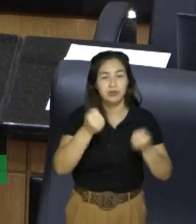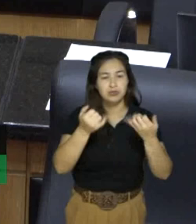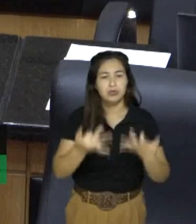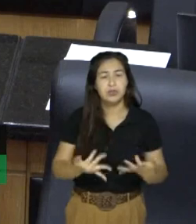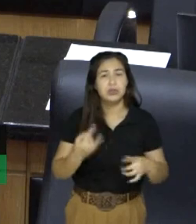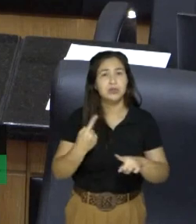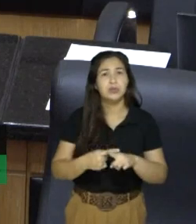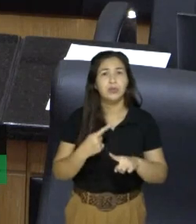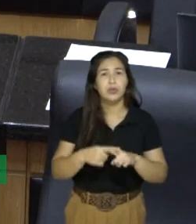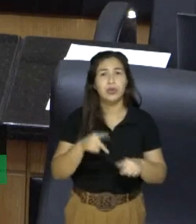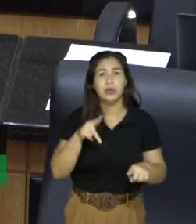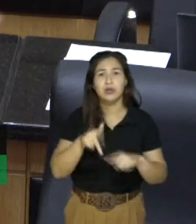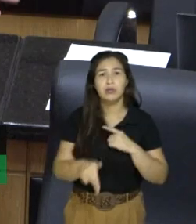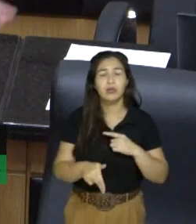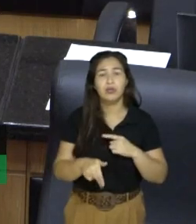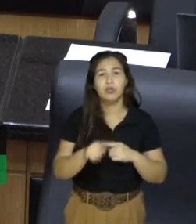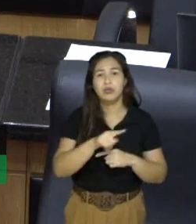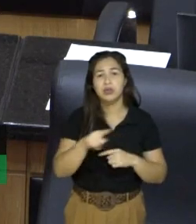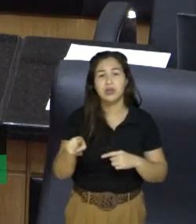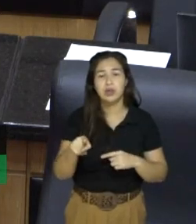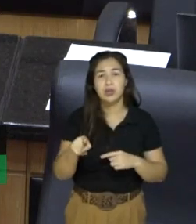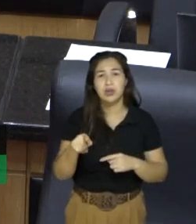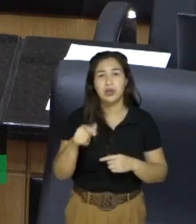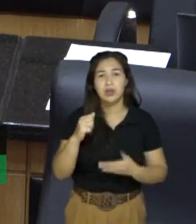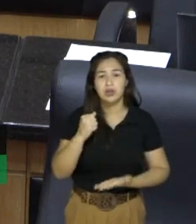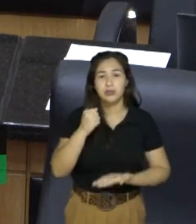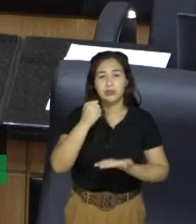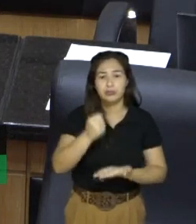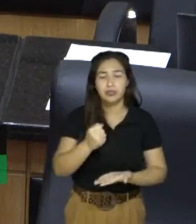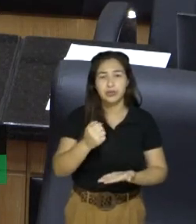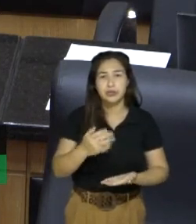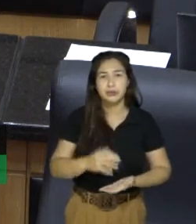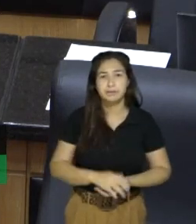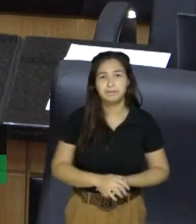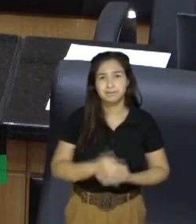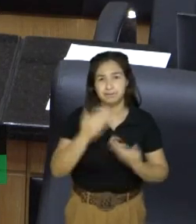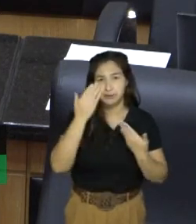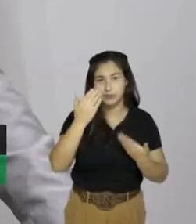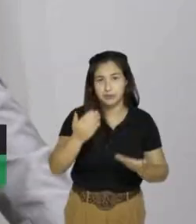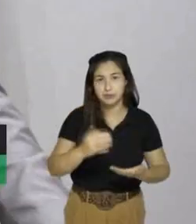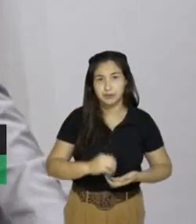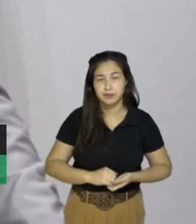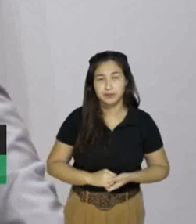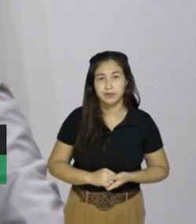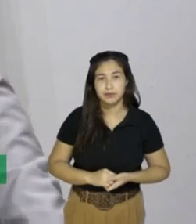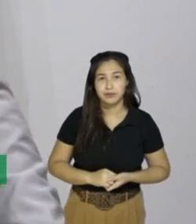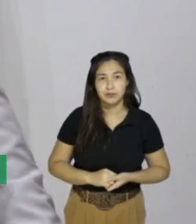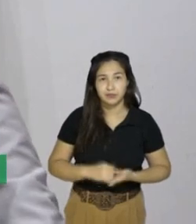do corte das bolsas que foi tanto citado na plenário de manhã Muito obrigado pela parte obrigado